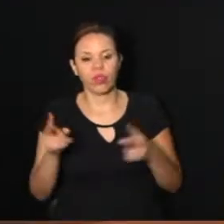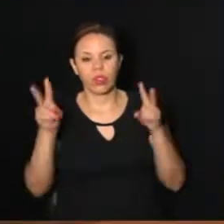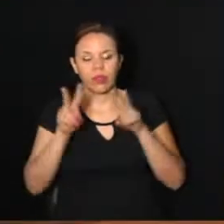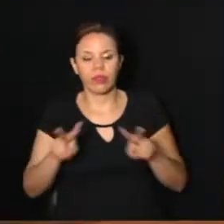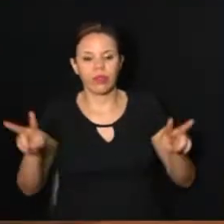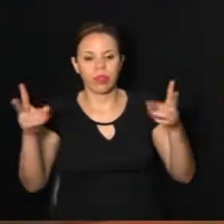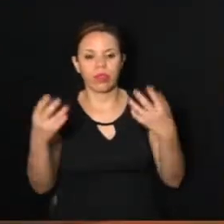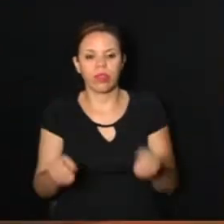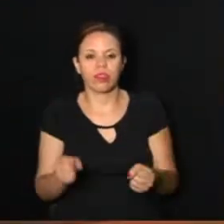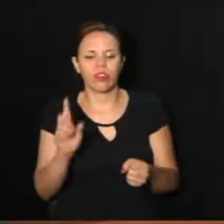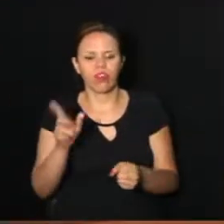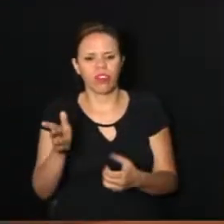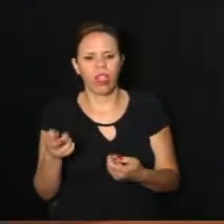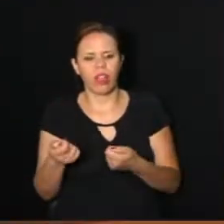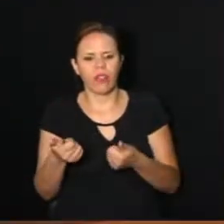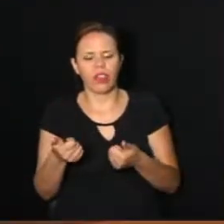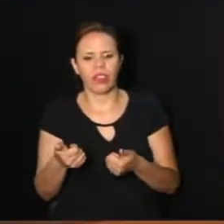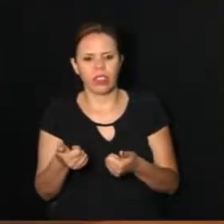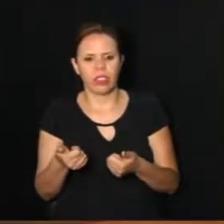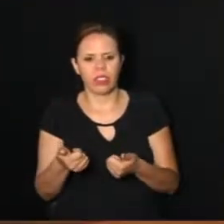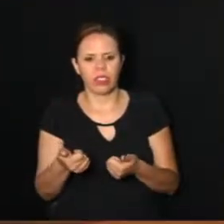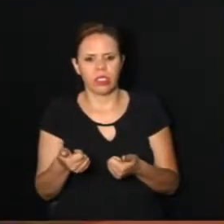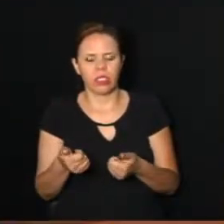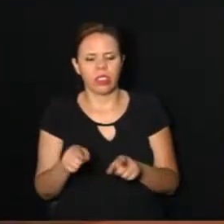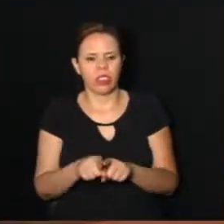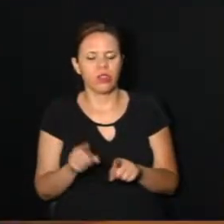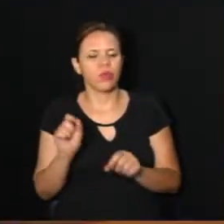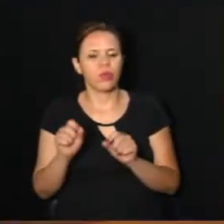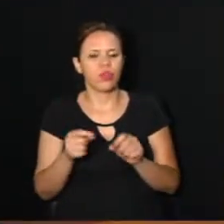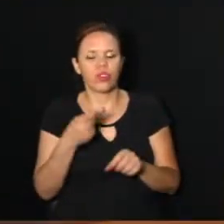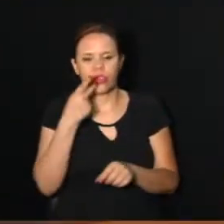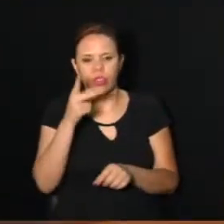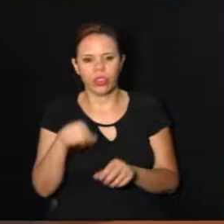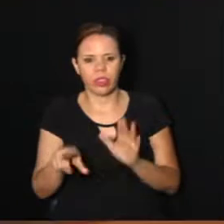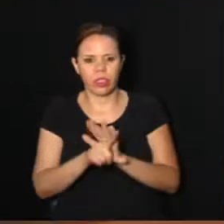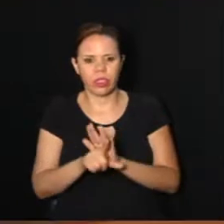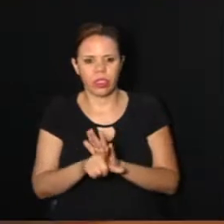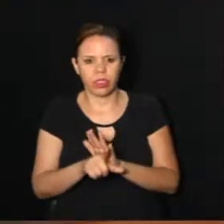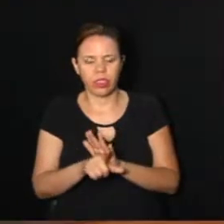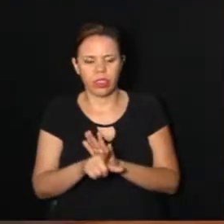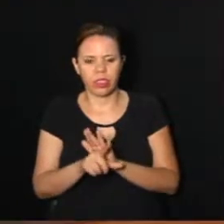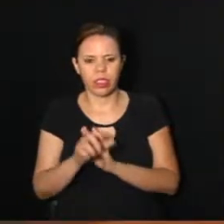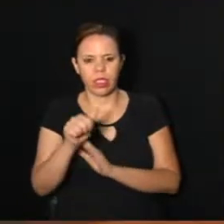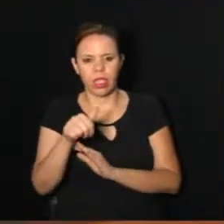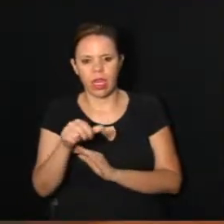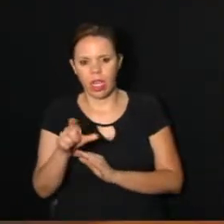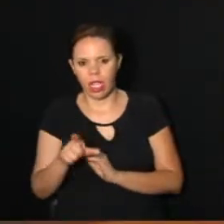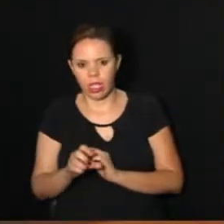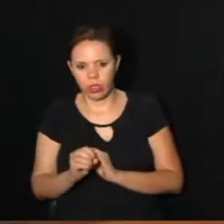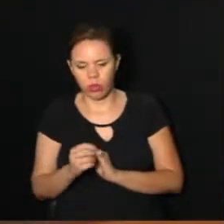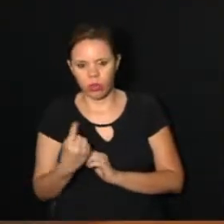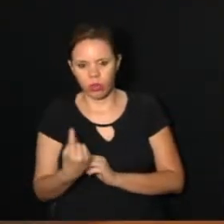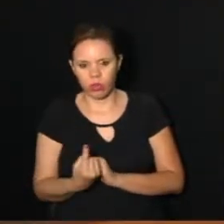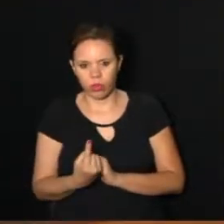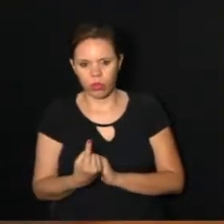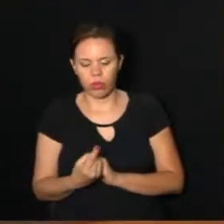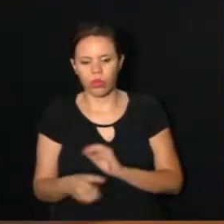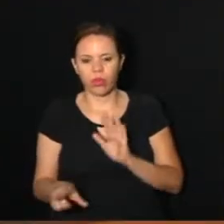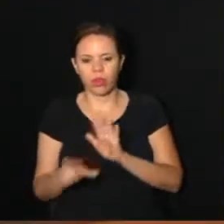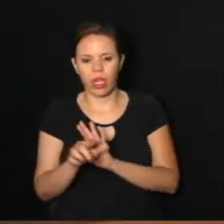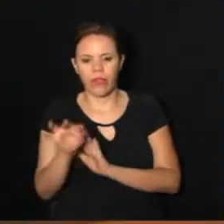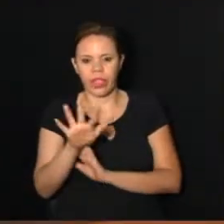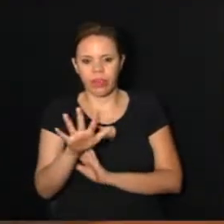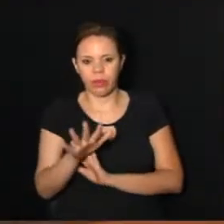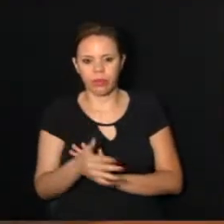é fornecida. Né? O que diz a lei e o anexo 1 na lei